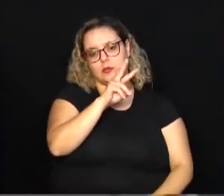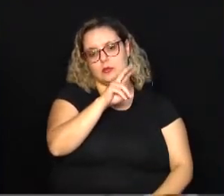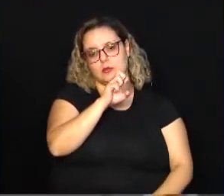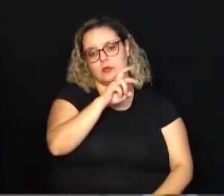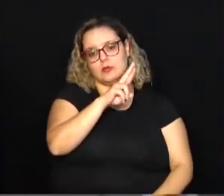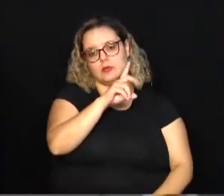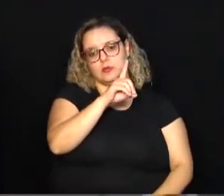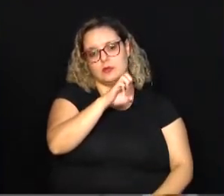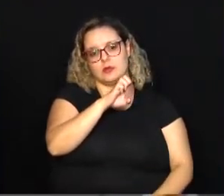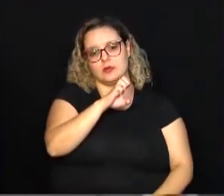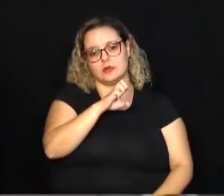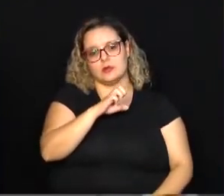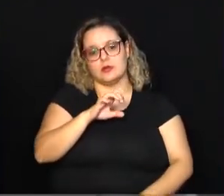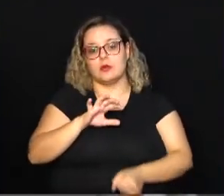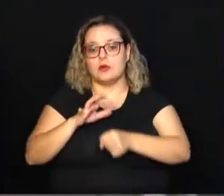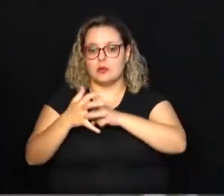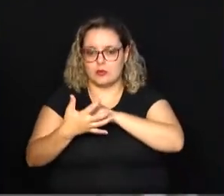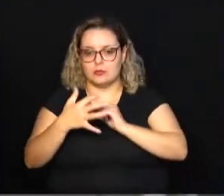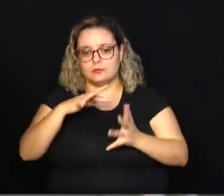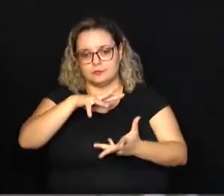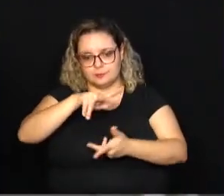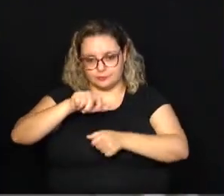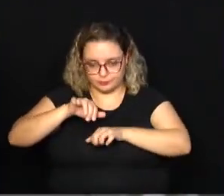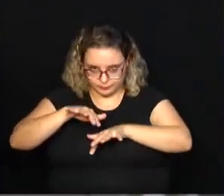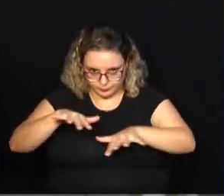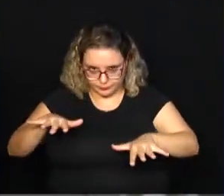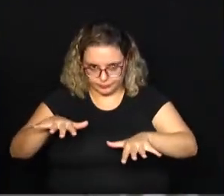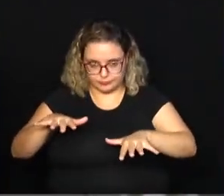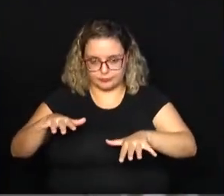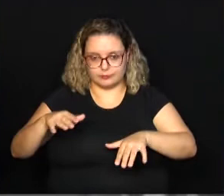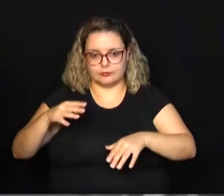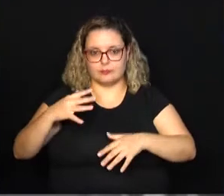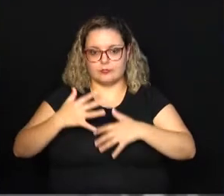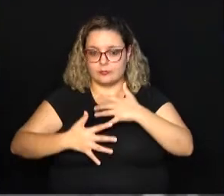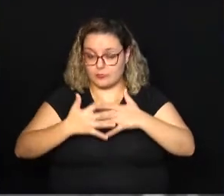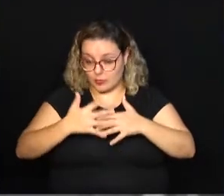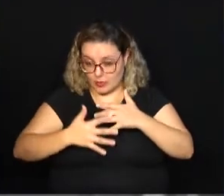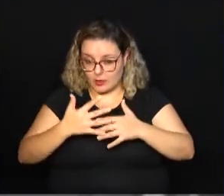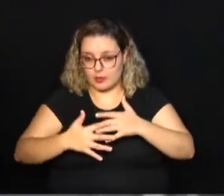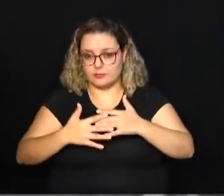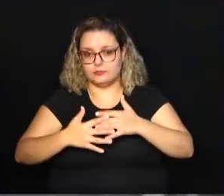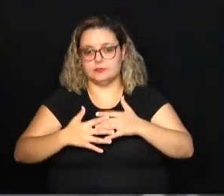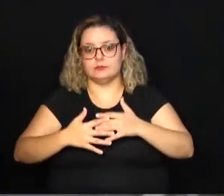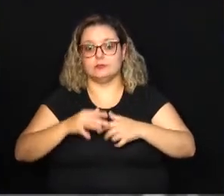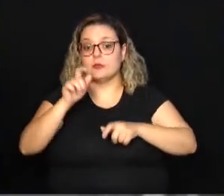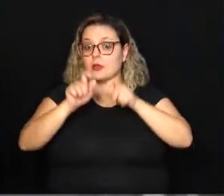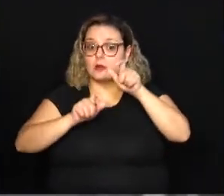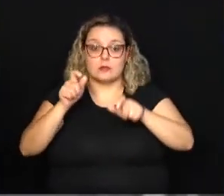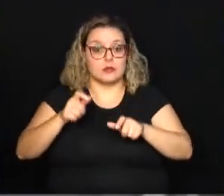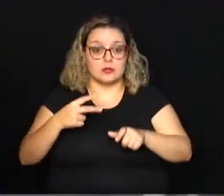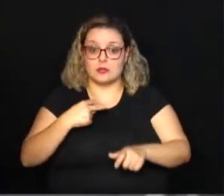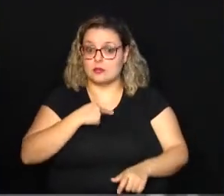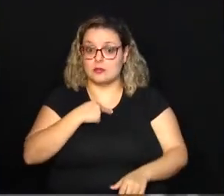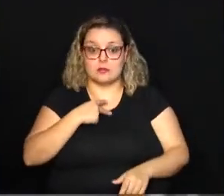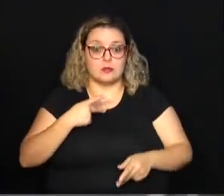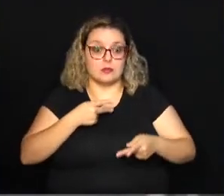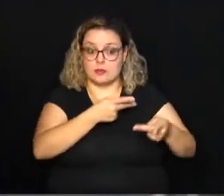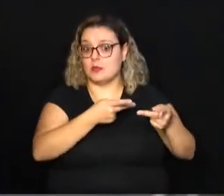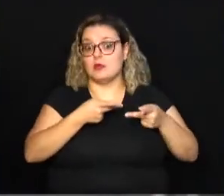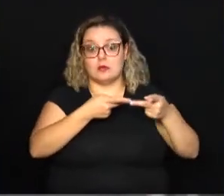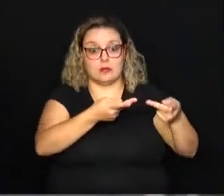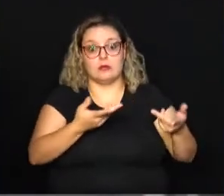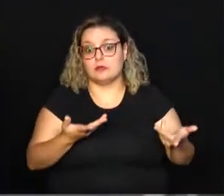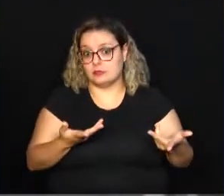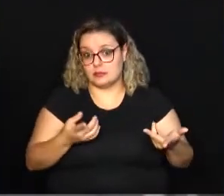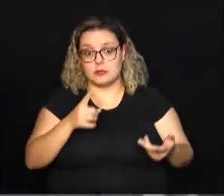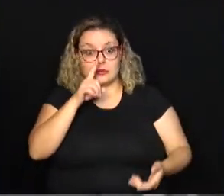passado interrompeu, se perdeu um pouco do que tinha, porque qual que é a nossa ideia? A pessoa não pode fazer visitas normais no hospital sob